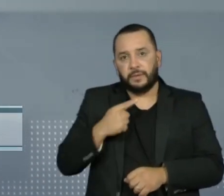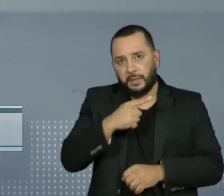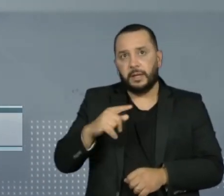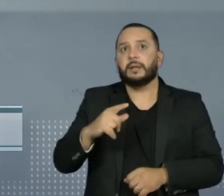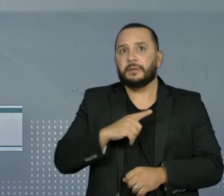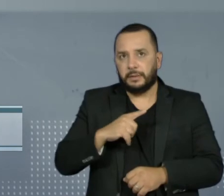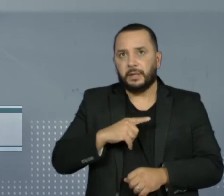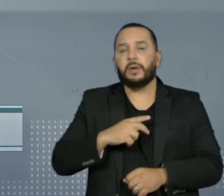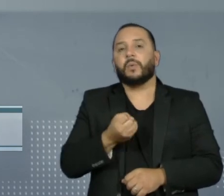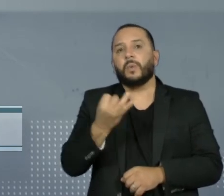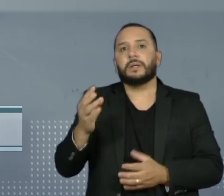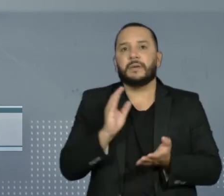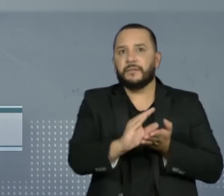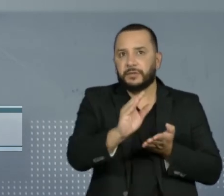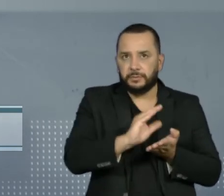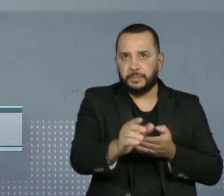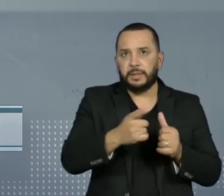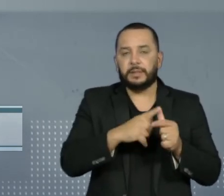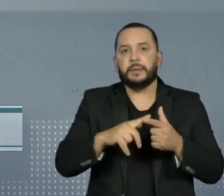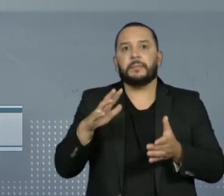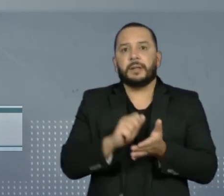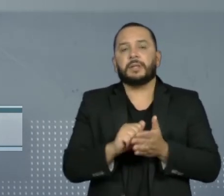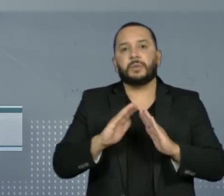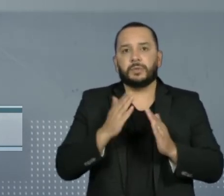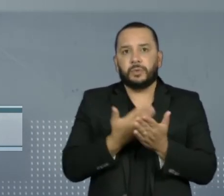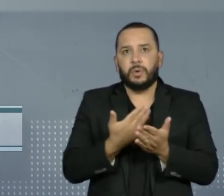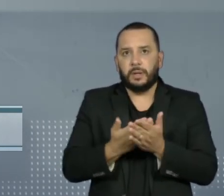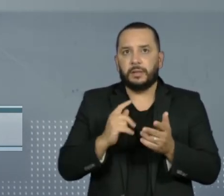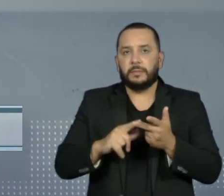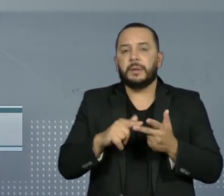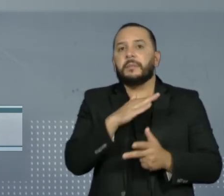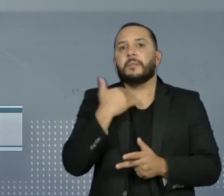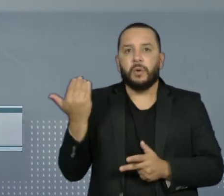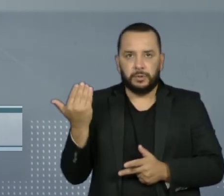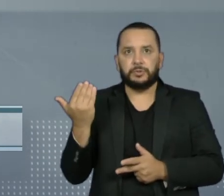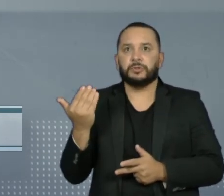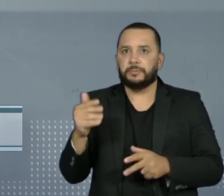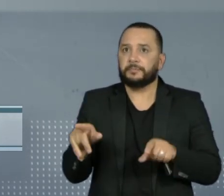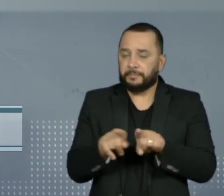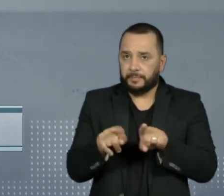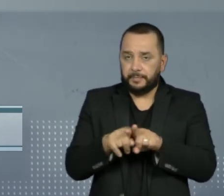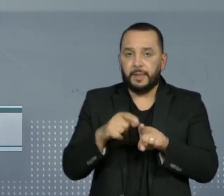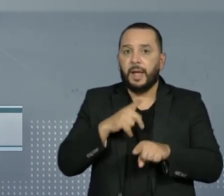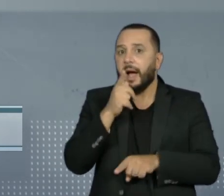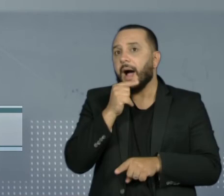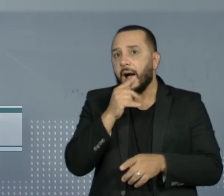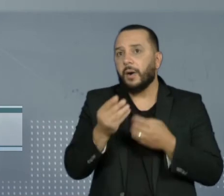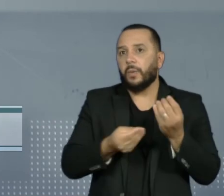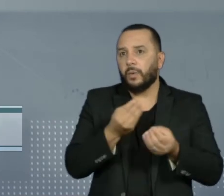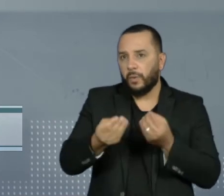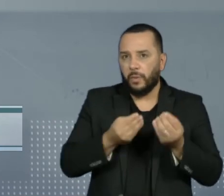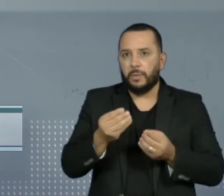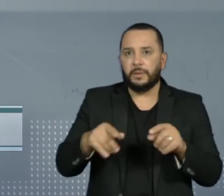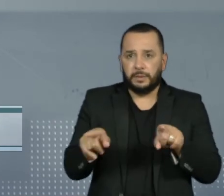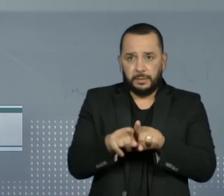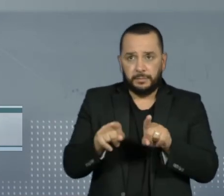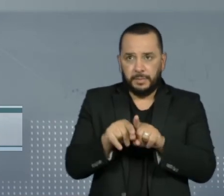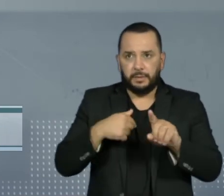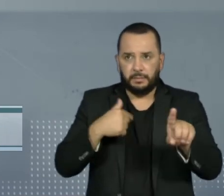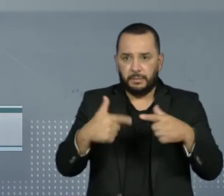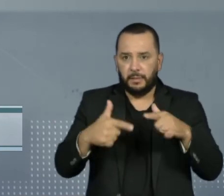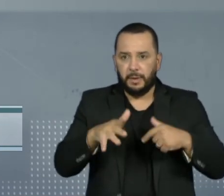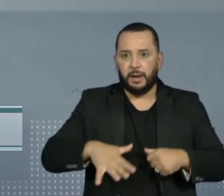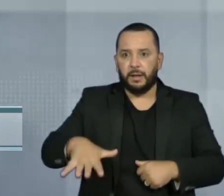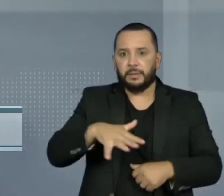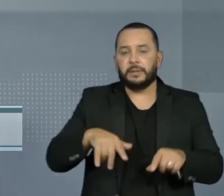como taxas de investimento, de matrículas escolares e de mortalidade, cobertura de abastecimento de água, formalidade no mercado de trabalho